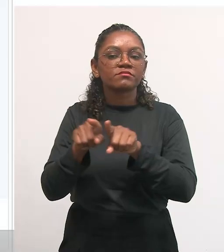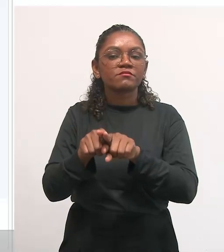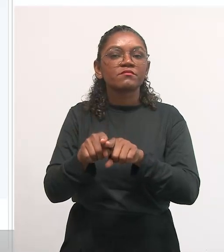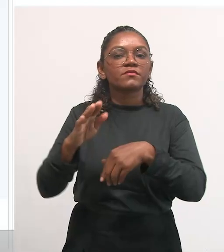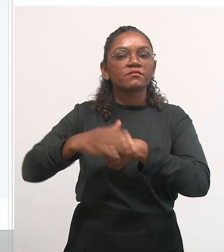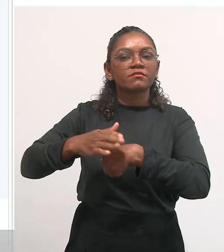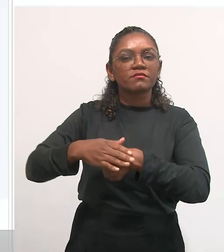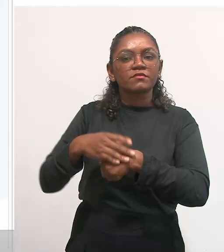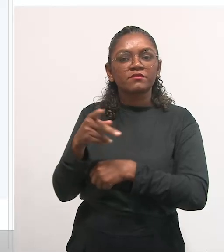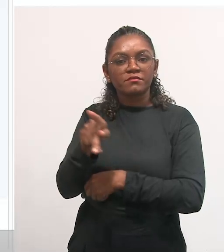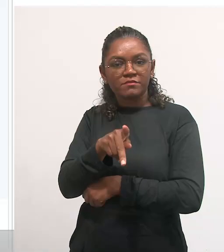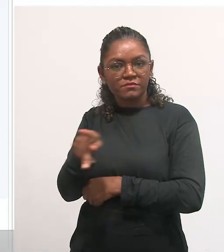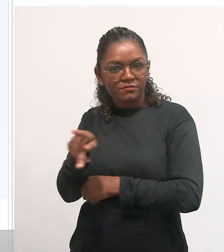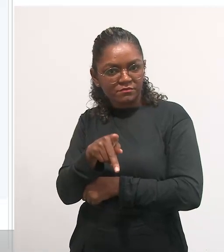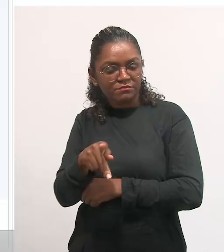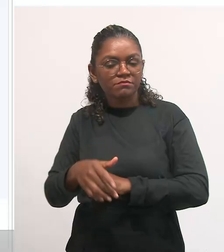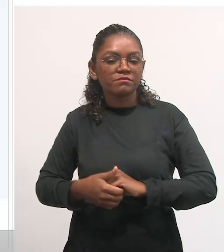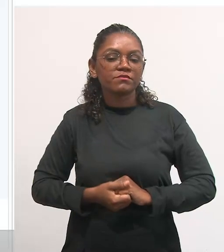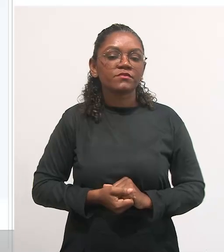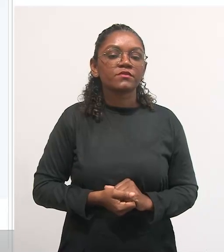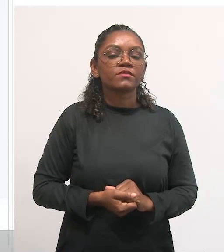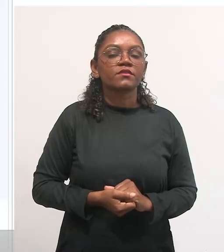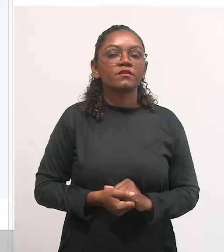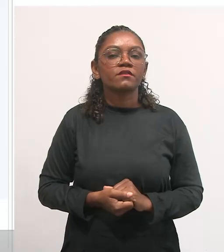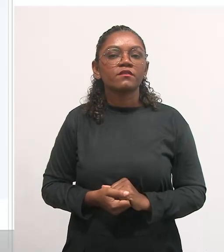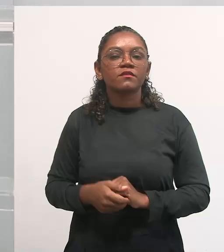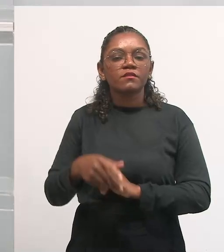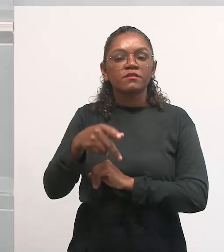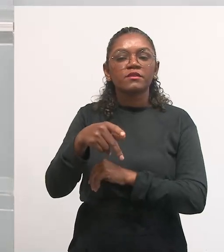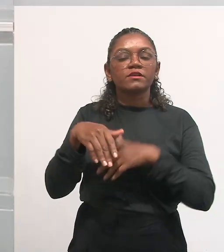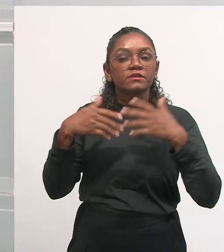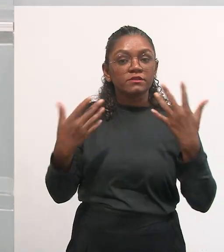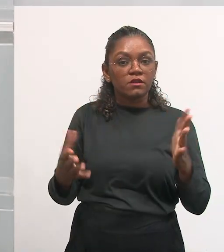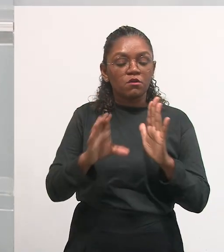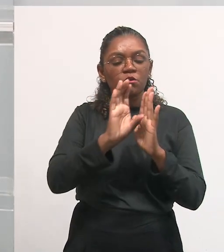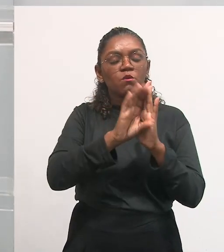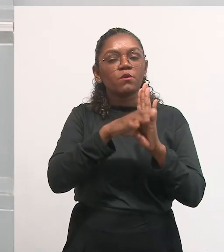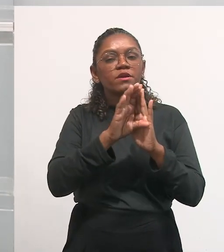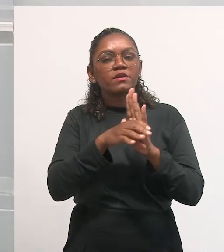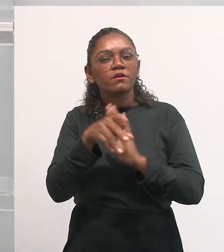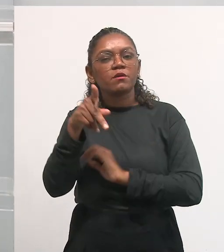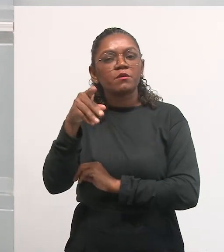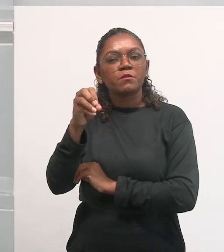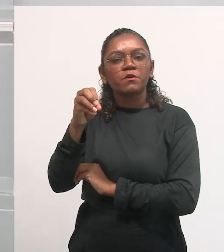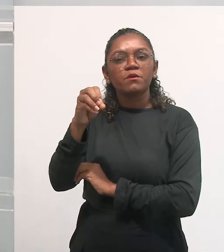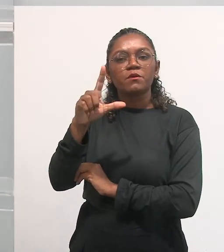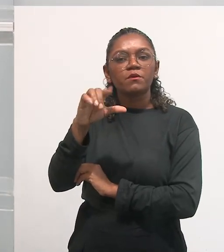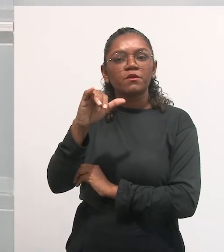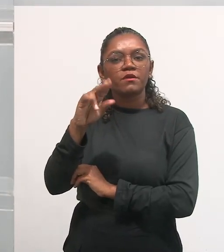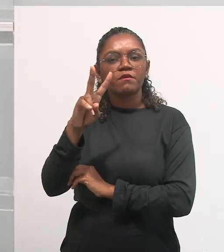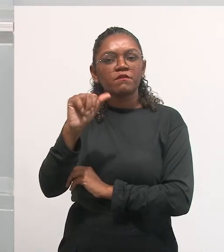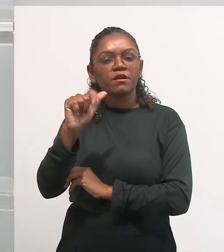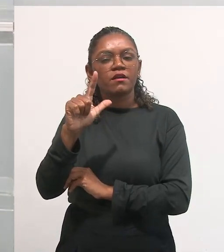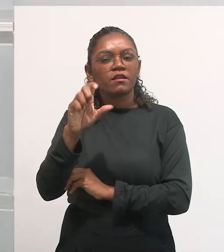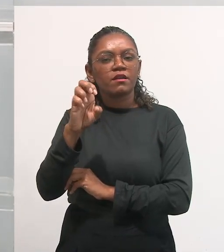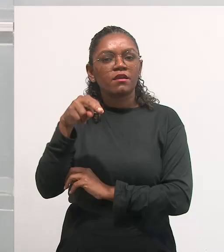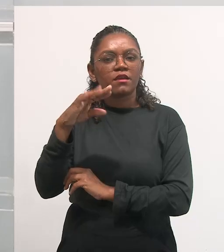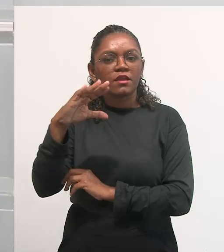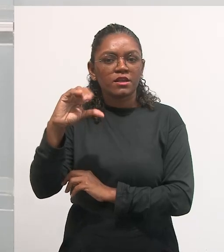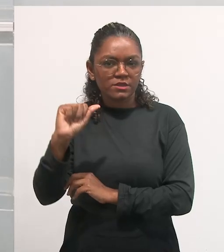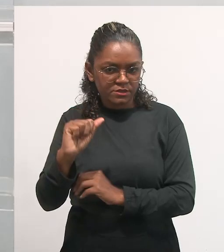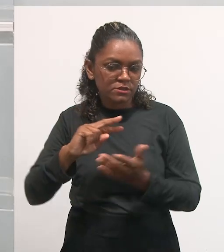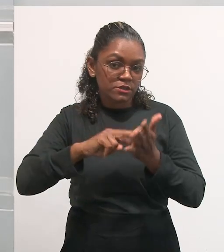se mantém nos nossos dias essa polivalência do currículo É o quê É o que eu posso ensinar e o que deve ser